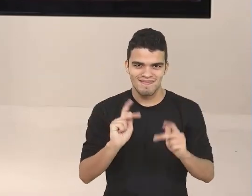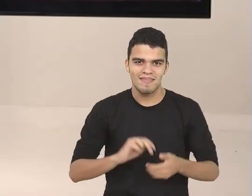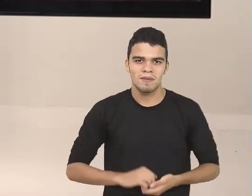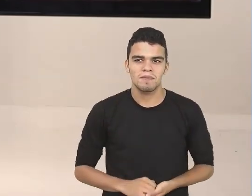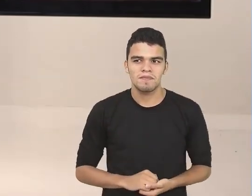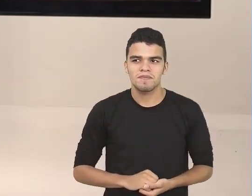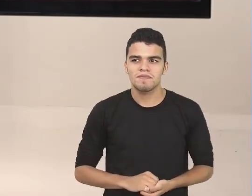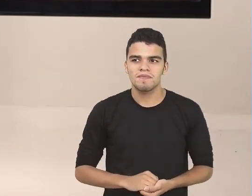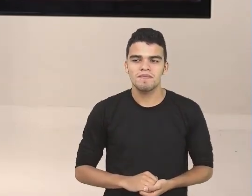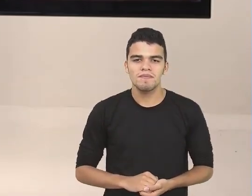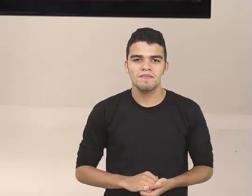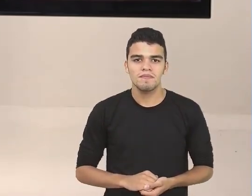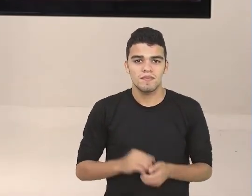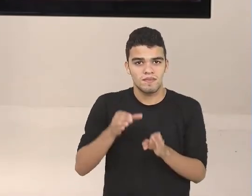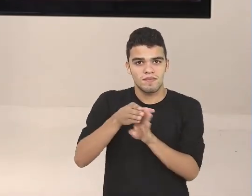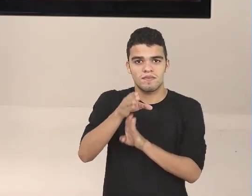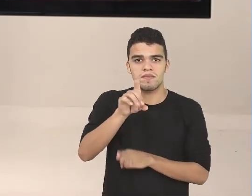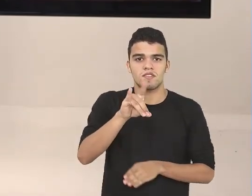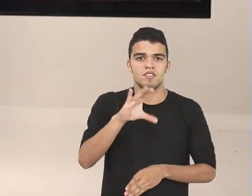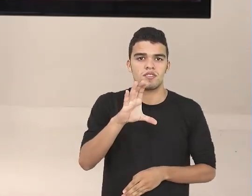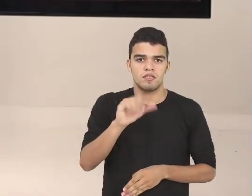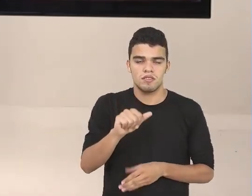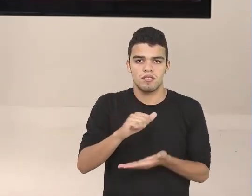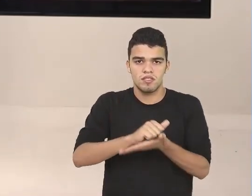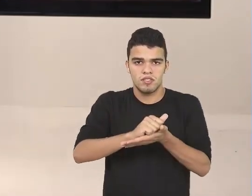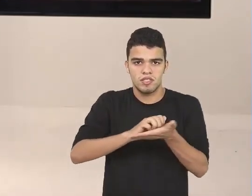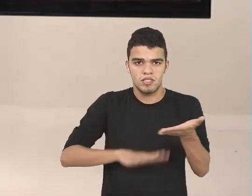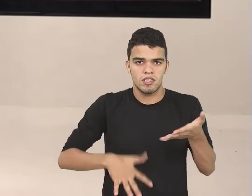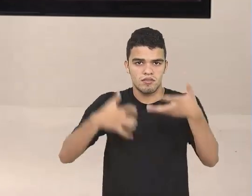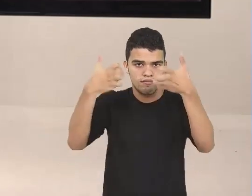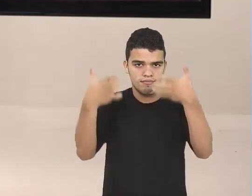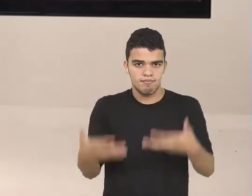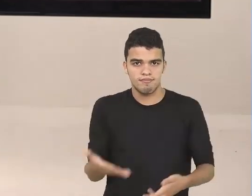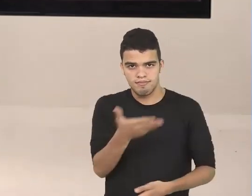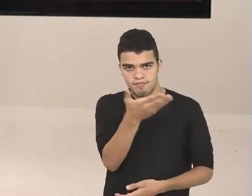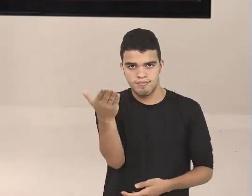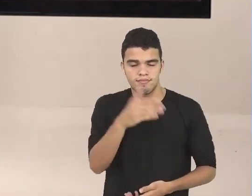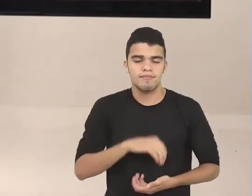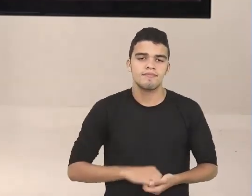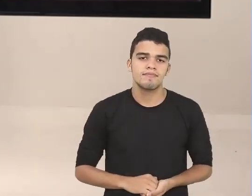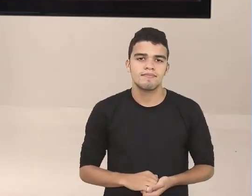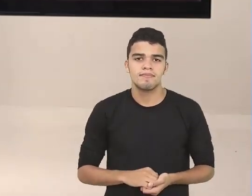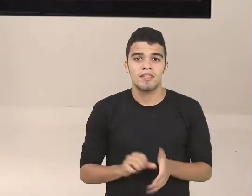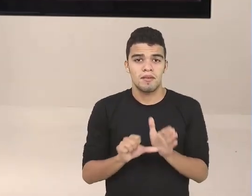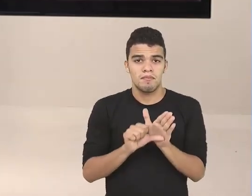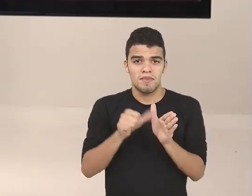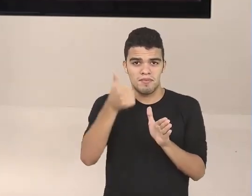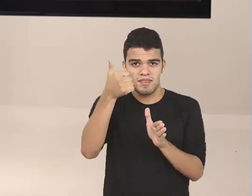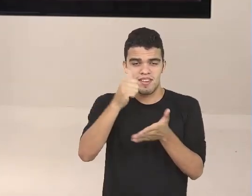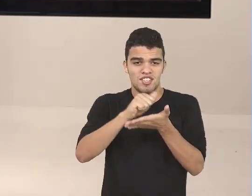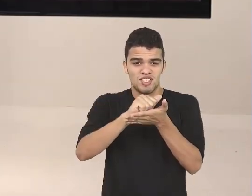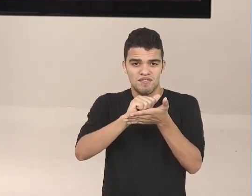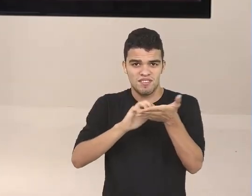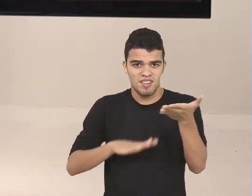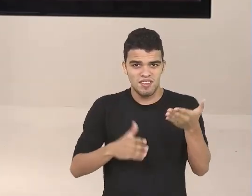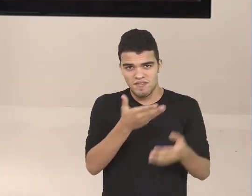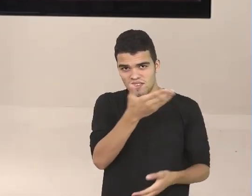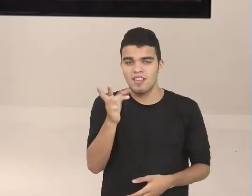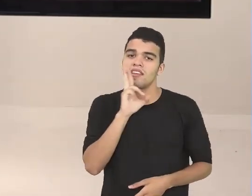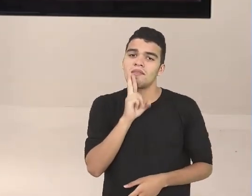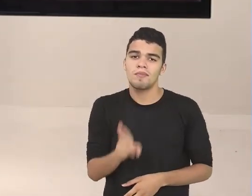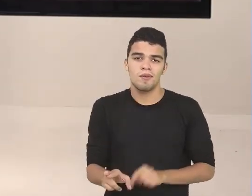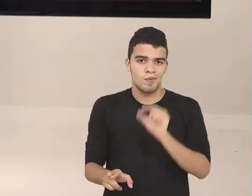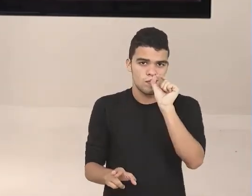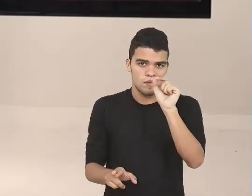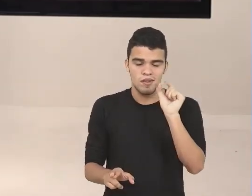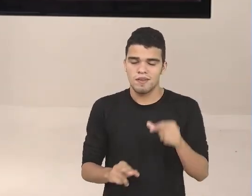Como sugestão de atividade, eu vou falar para vocês aqui. A primeira atividade que eu quero que vocês façam para mim é a seguinte. Vocês